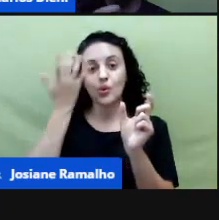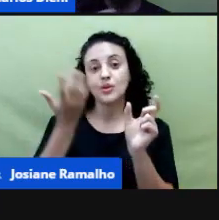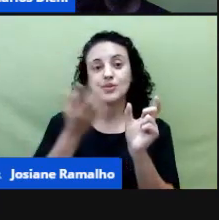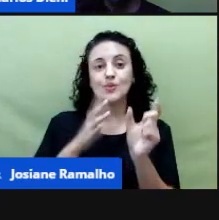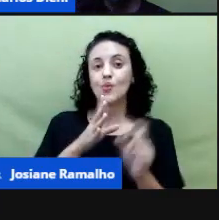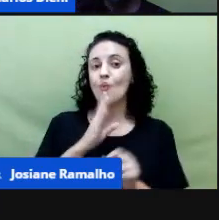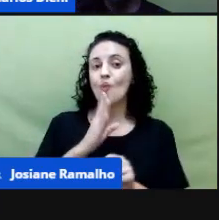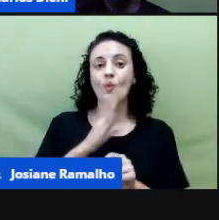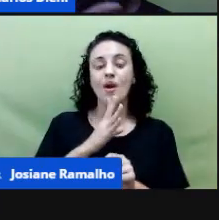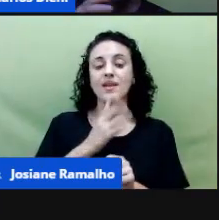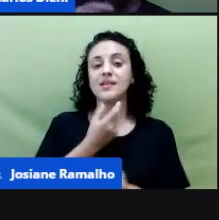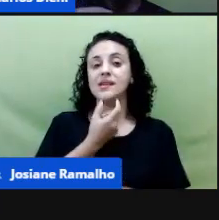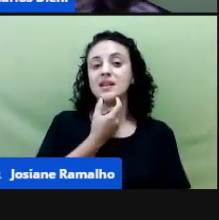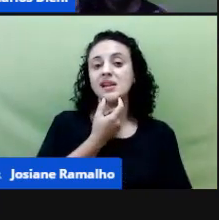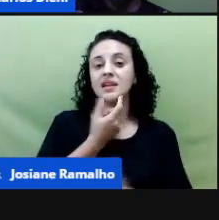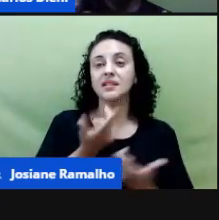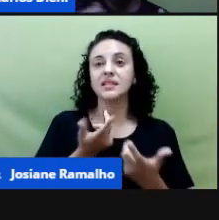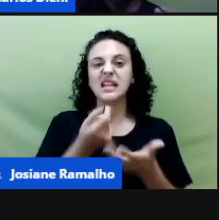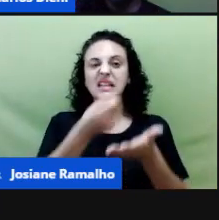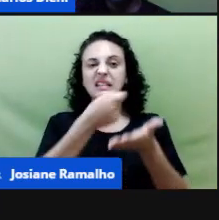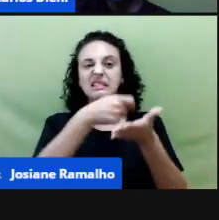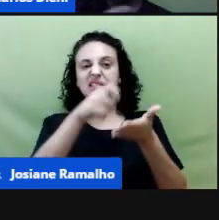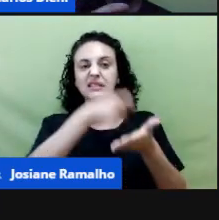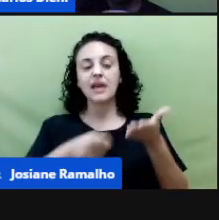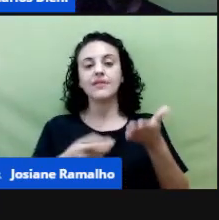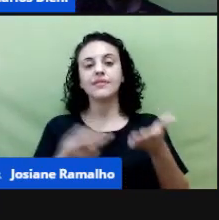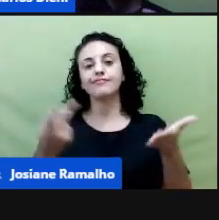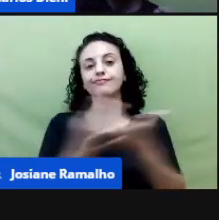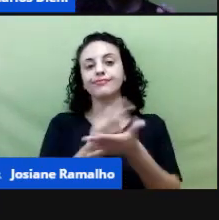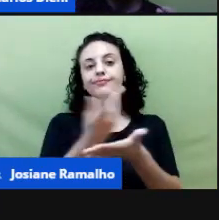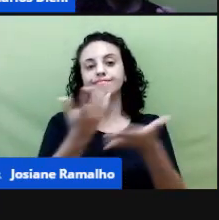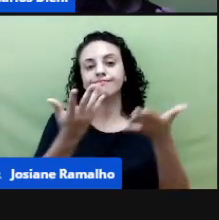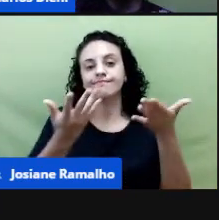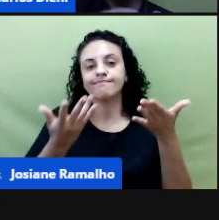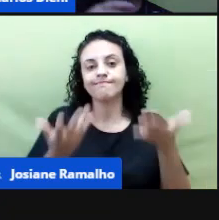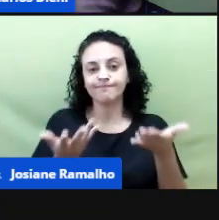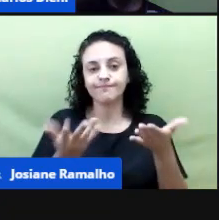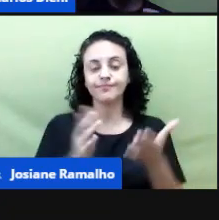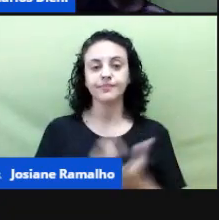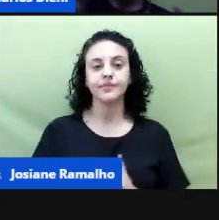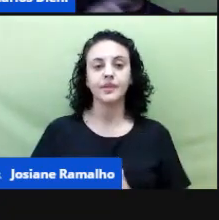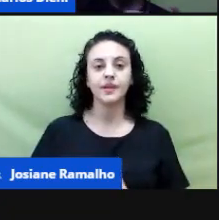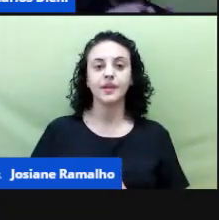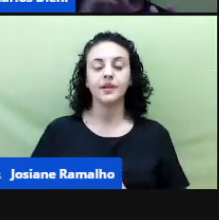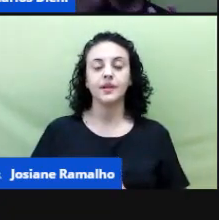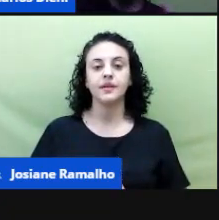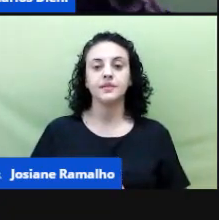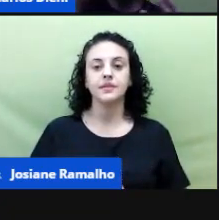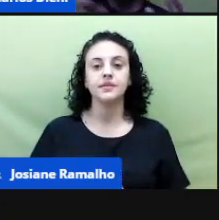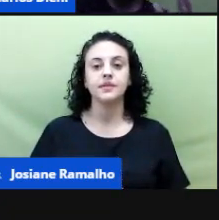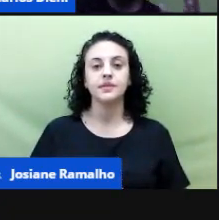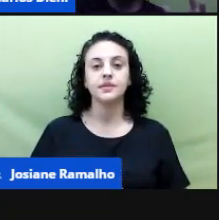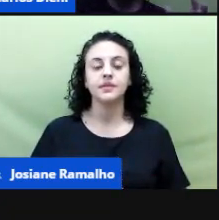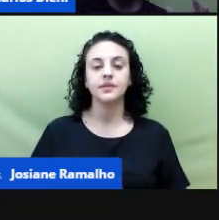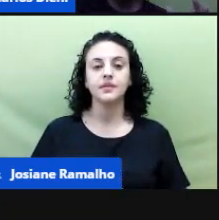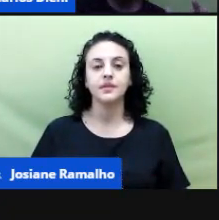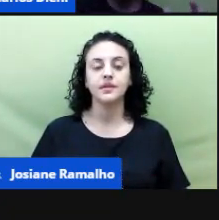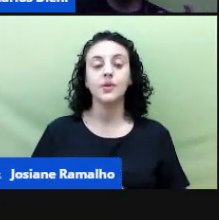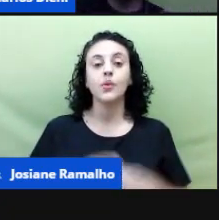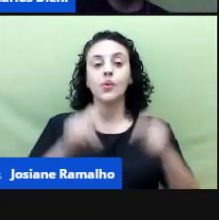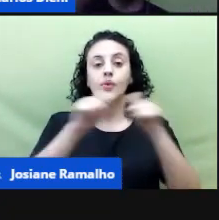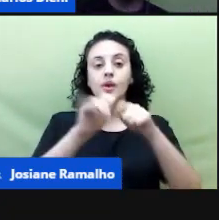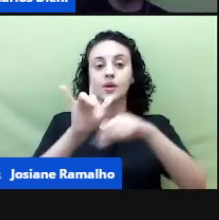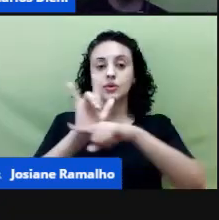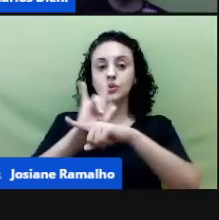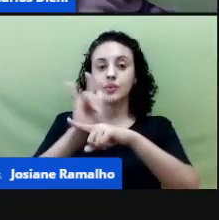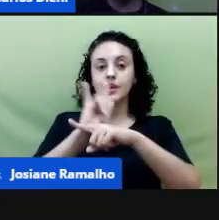de qualquer forma. E a gente vê esses erros muito no dia a dia. E assim, fazer esse documentário com esses